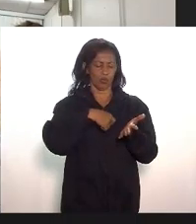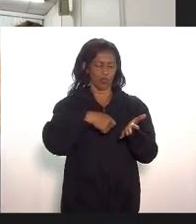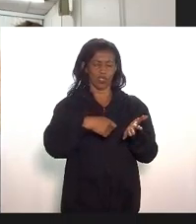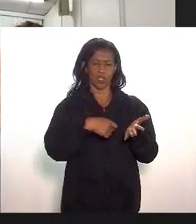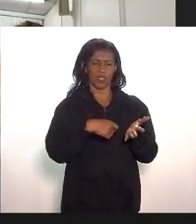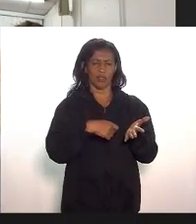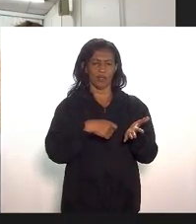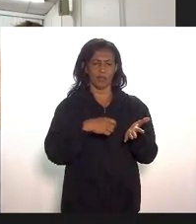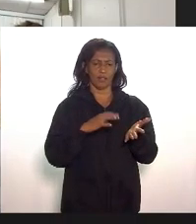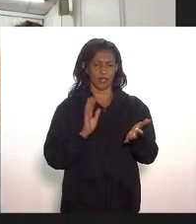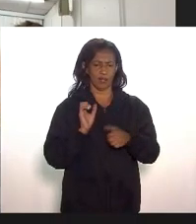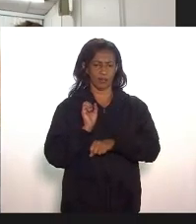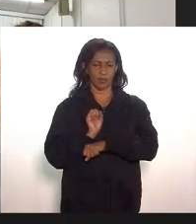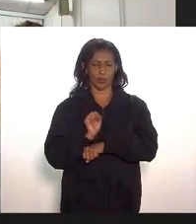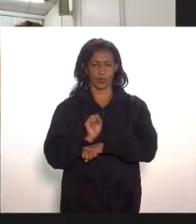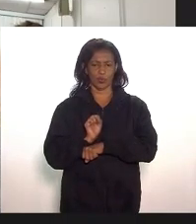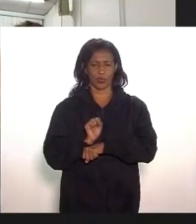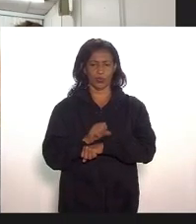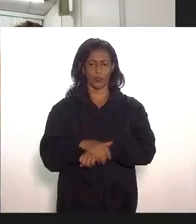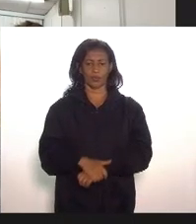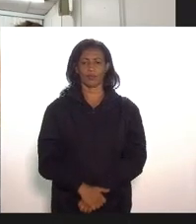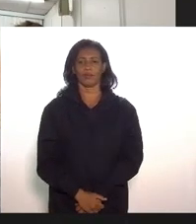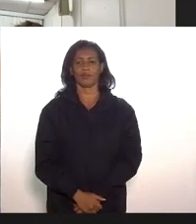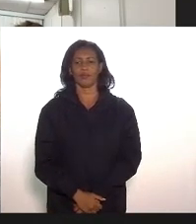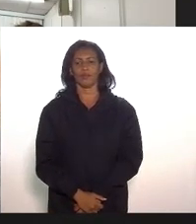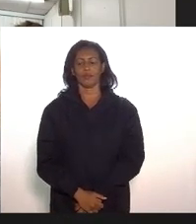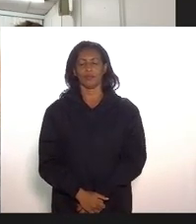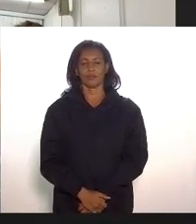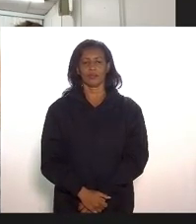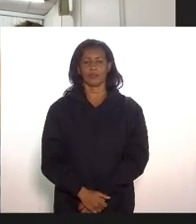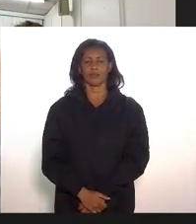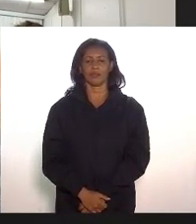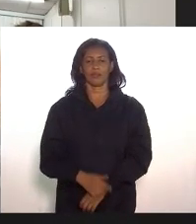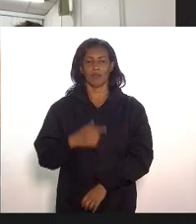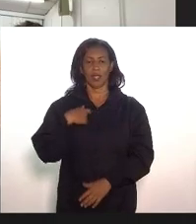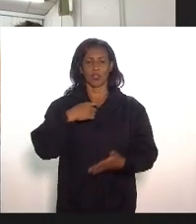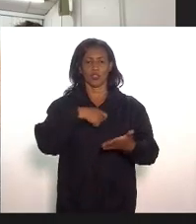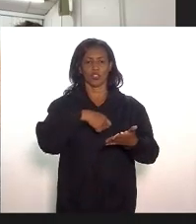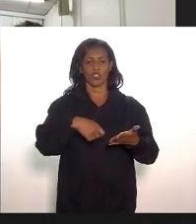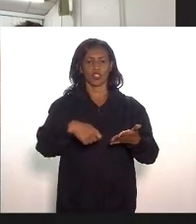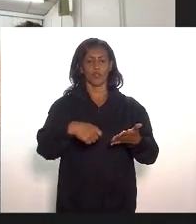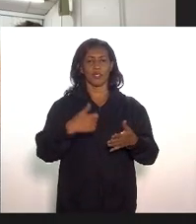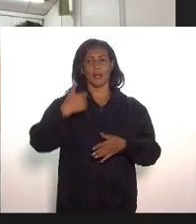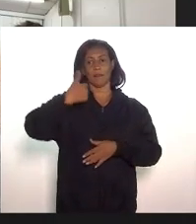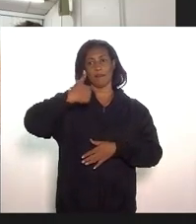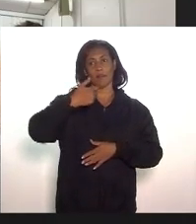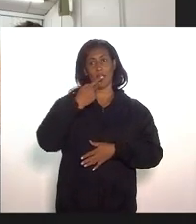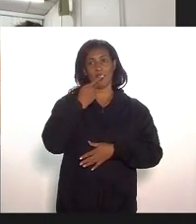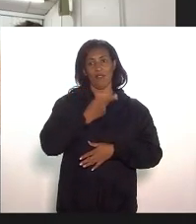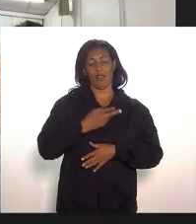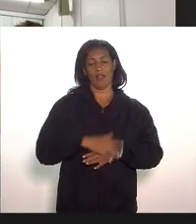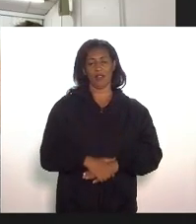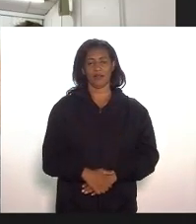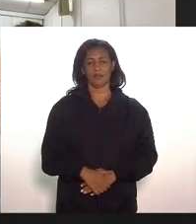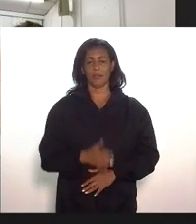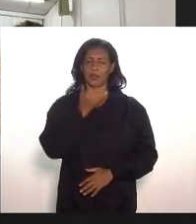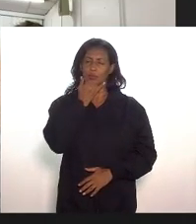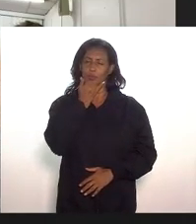olhada nas minhas inscrições. É porque eu tinha escrito você na primeira fala. Peço